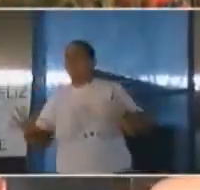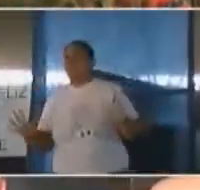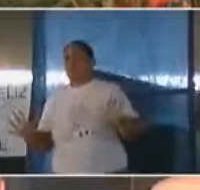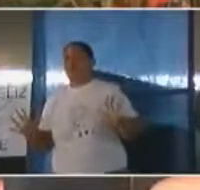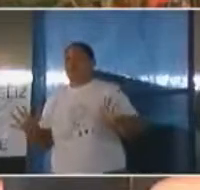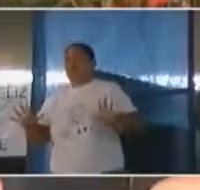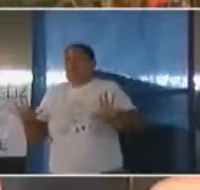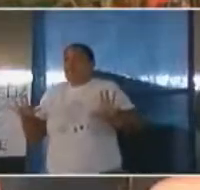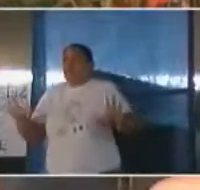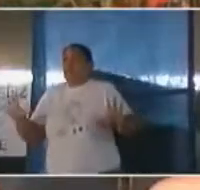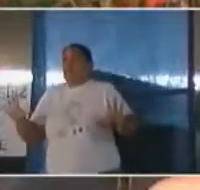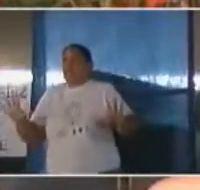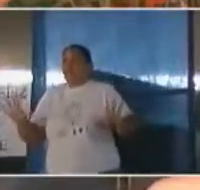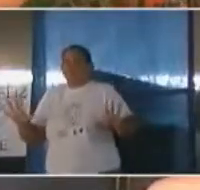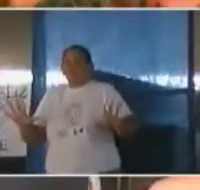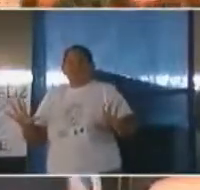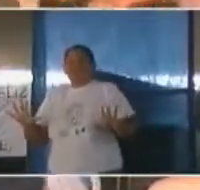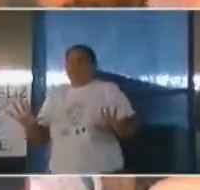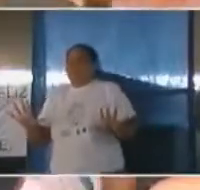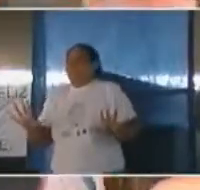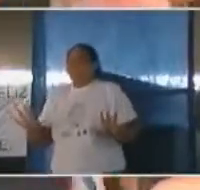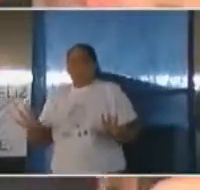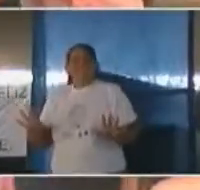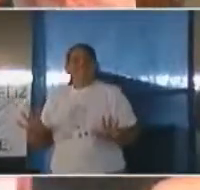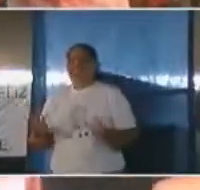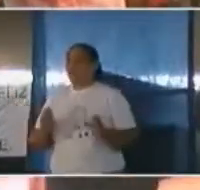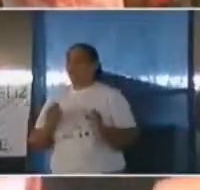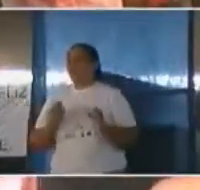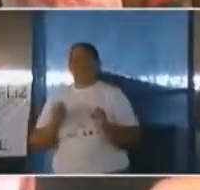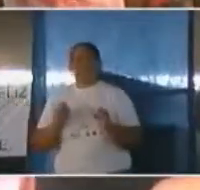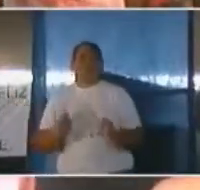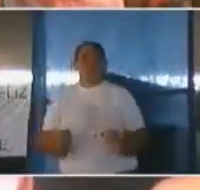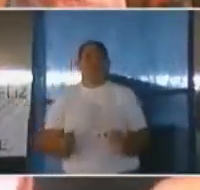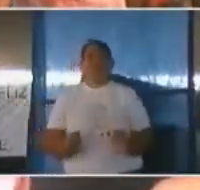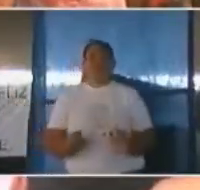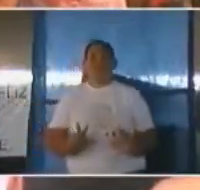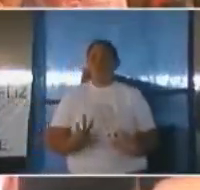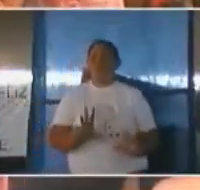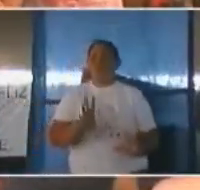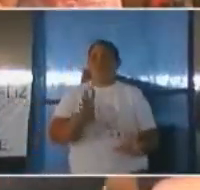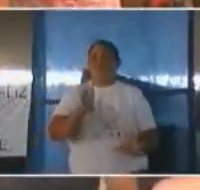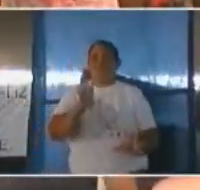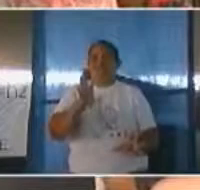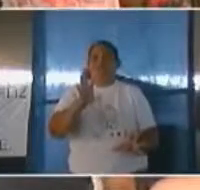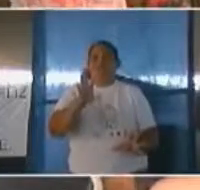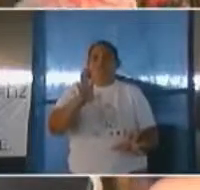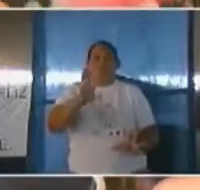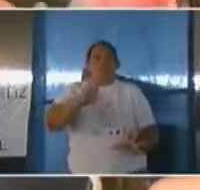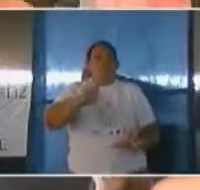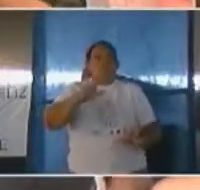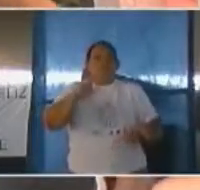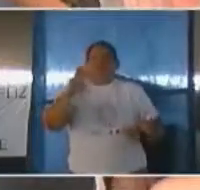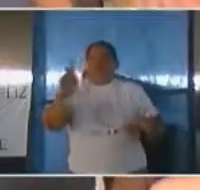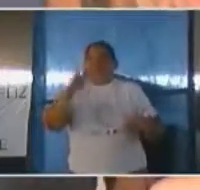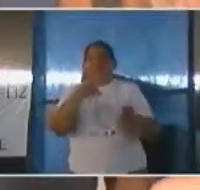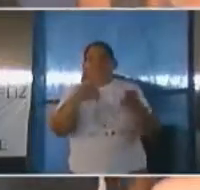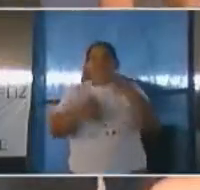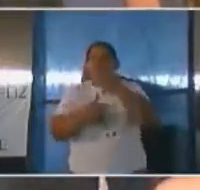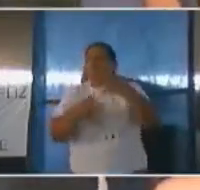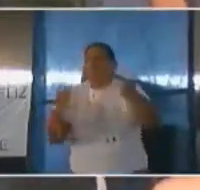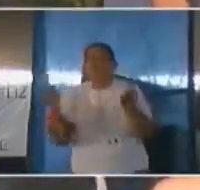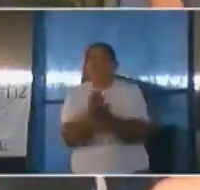algumas pessoas vivem em certas situações. E o mais importante, não colocar a culpa da falta de